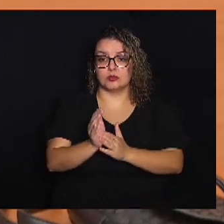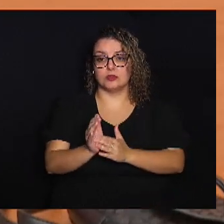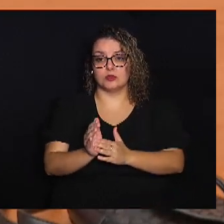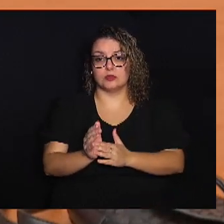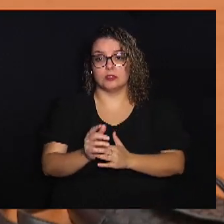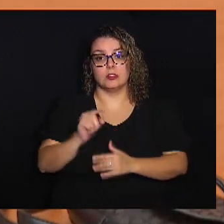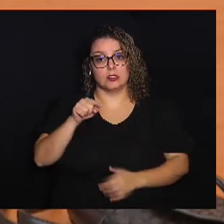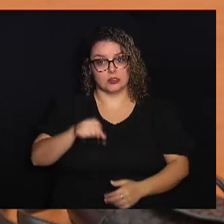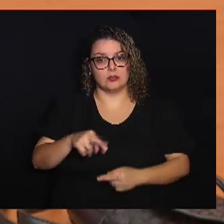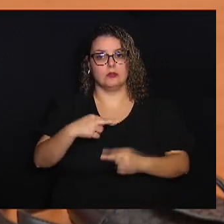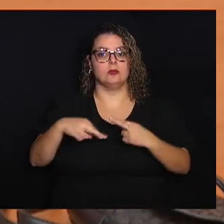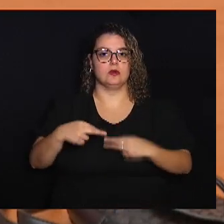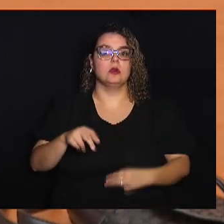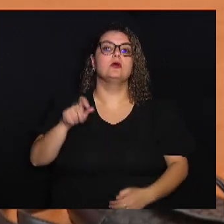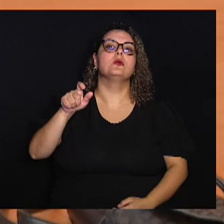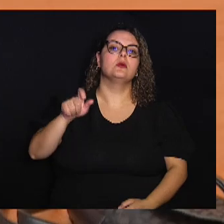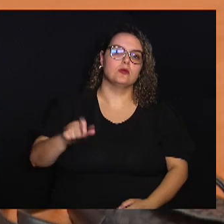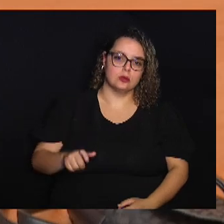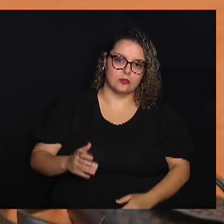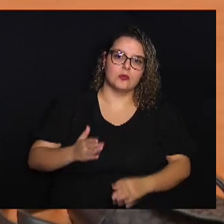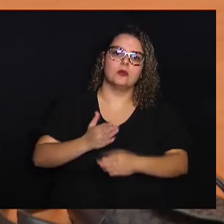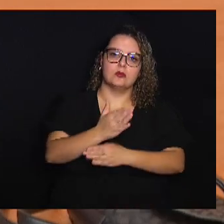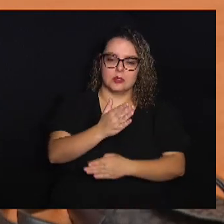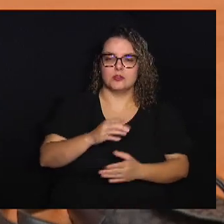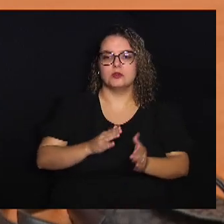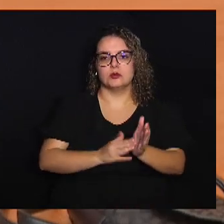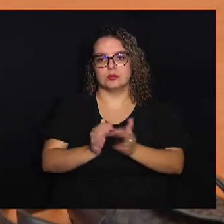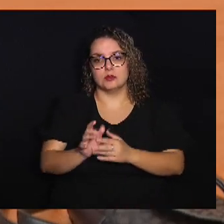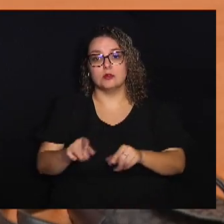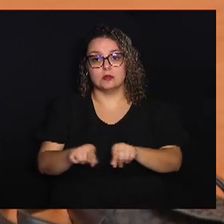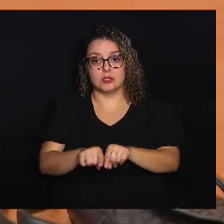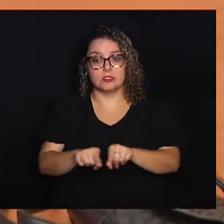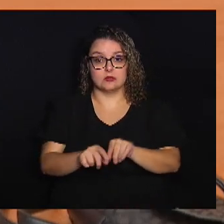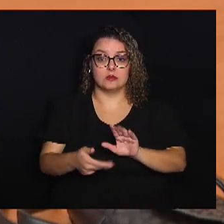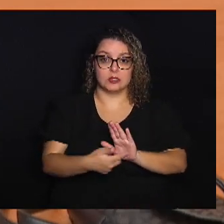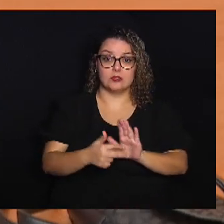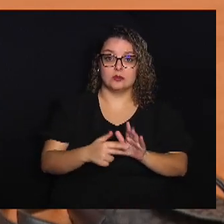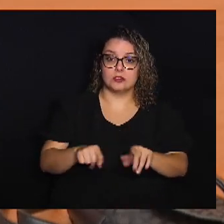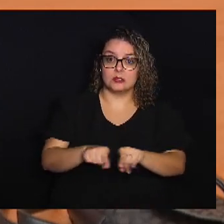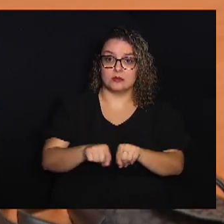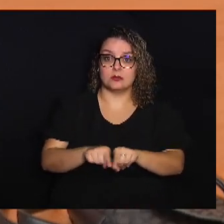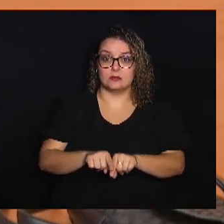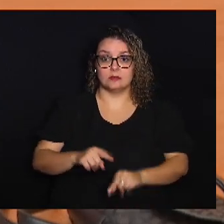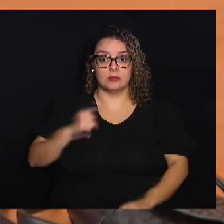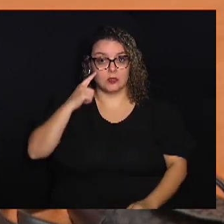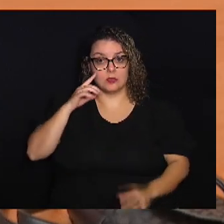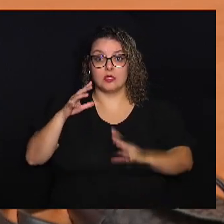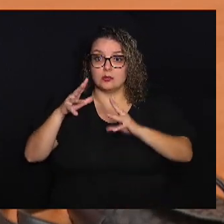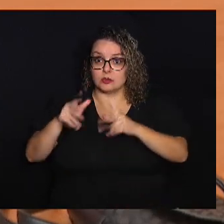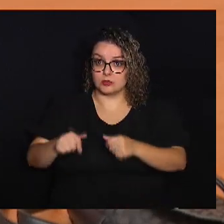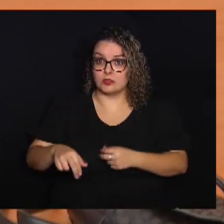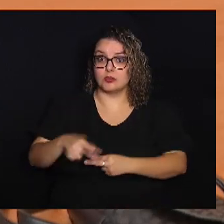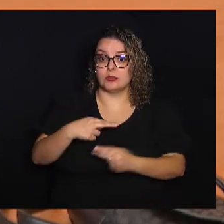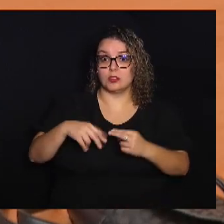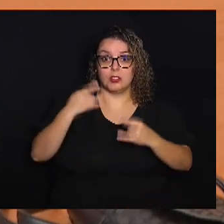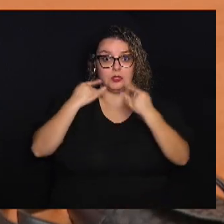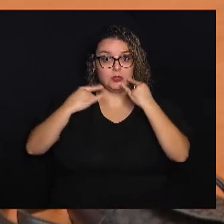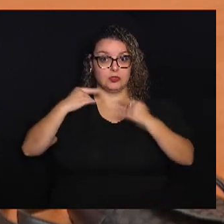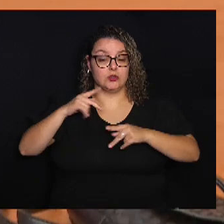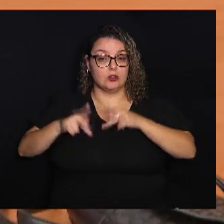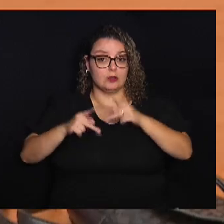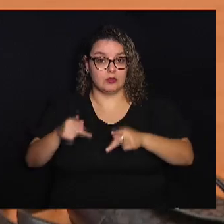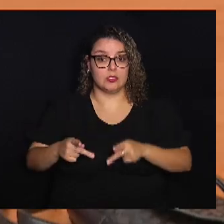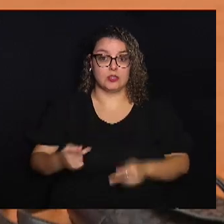diz respeito à pessoa que passou no concurso, né? Mas tem um sentido também mais geral, diz respeito ao interesse da população